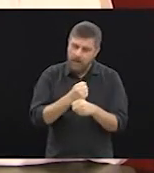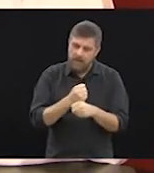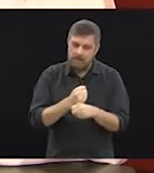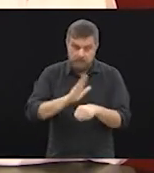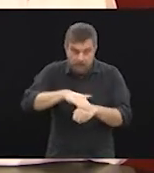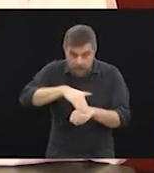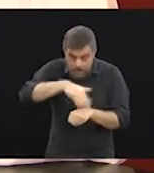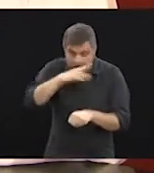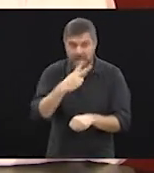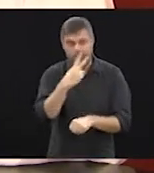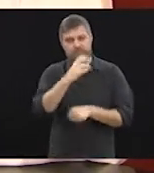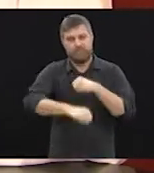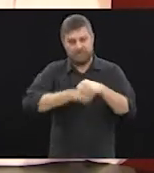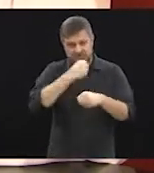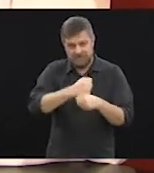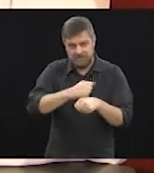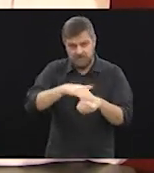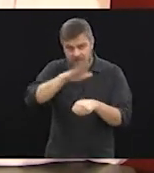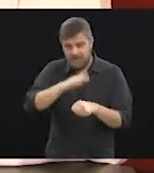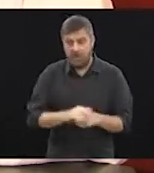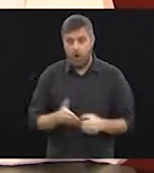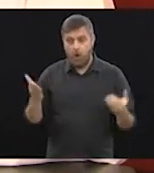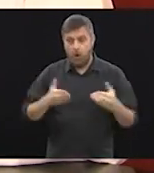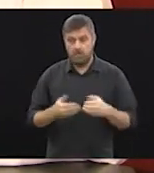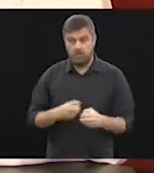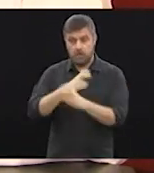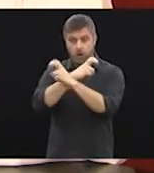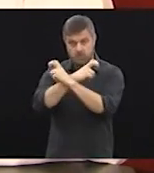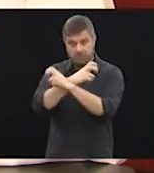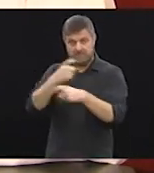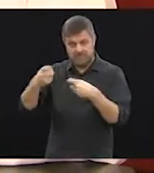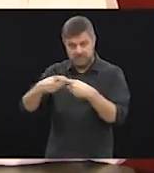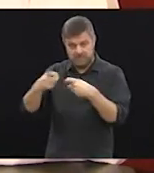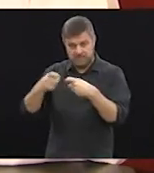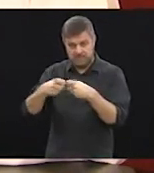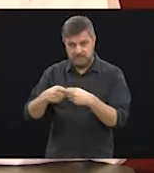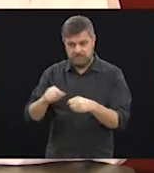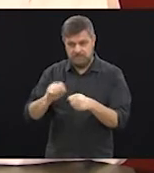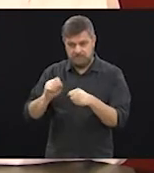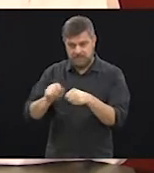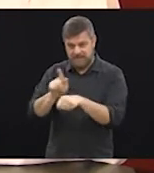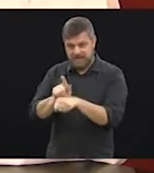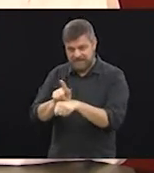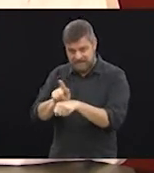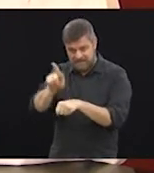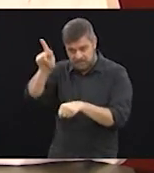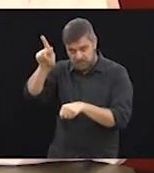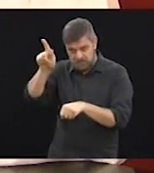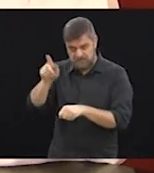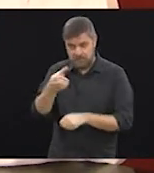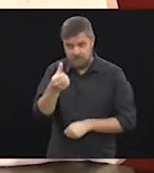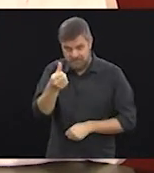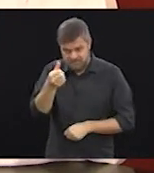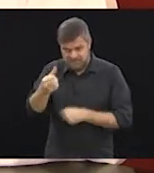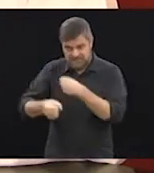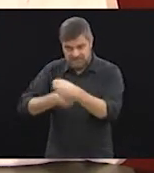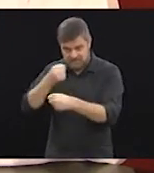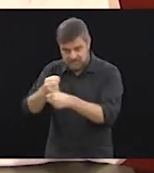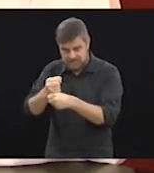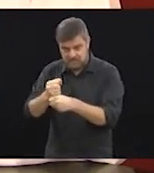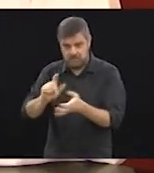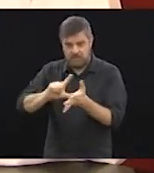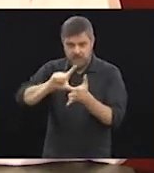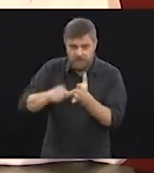anos. Então, um profissional, para se formar como ortopedista, ele faz o curso de medicina, que são 6